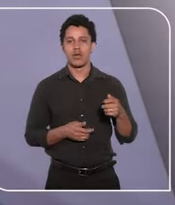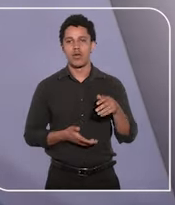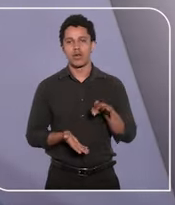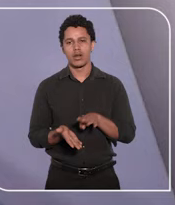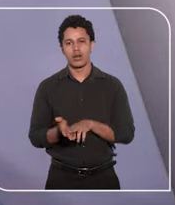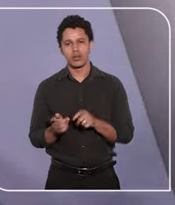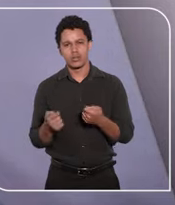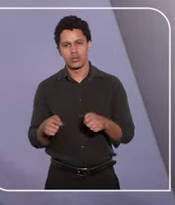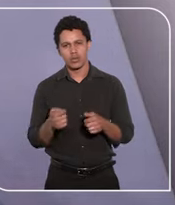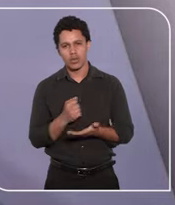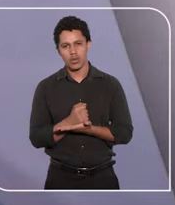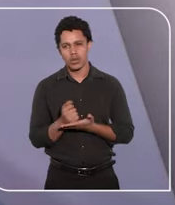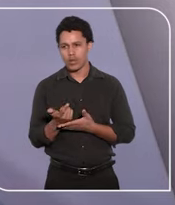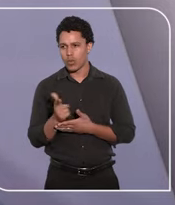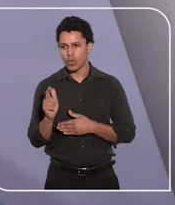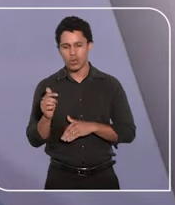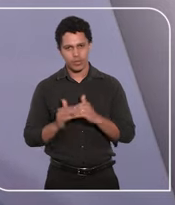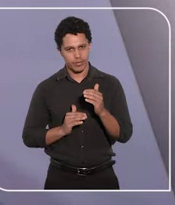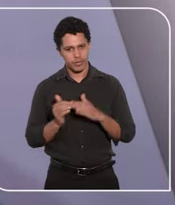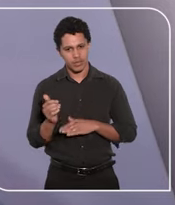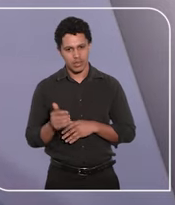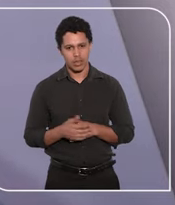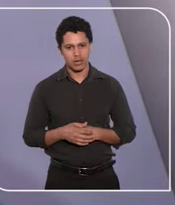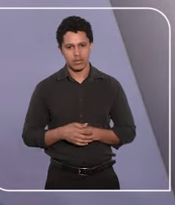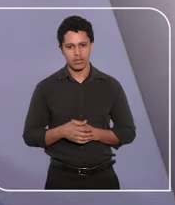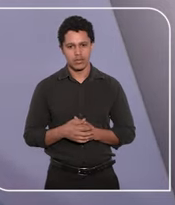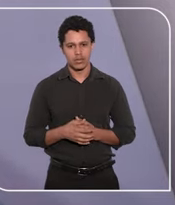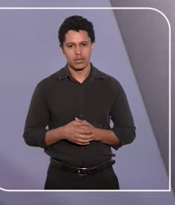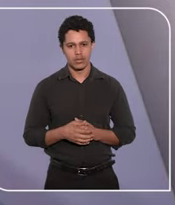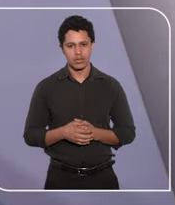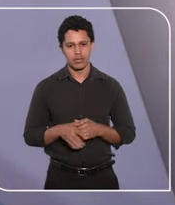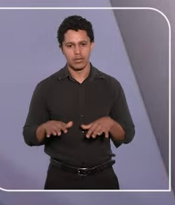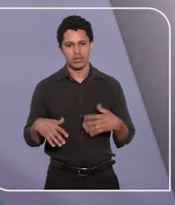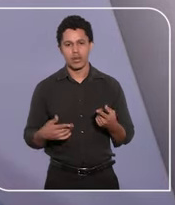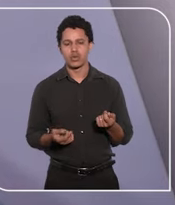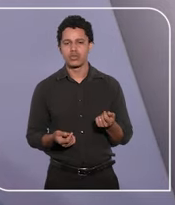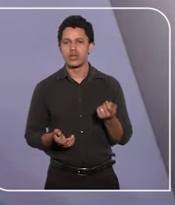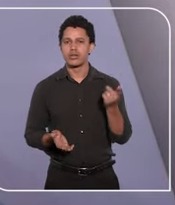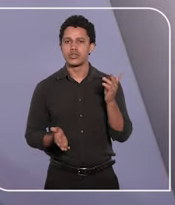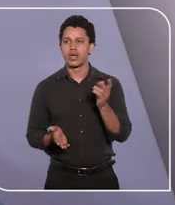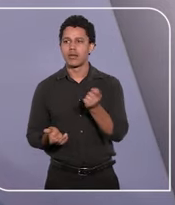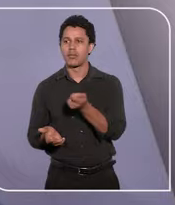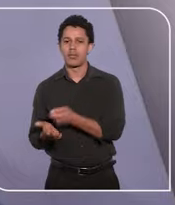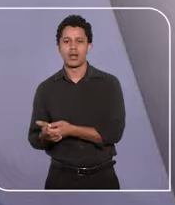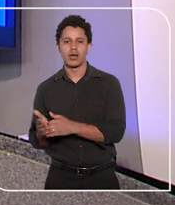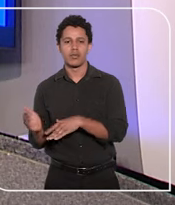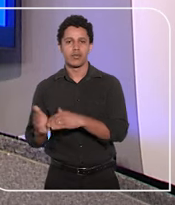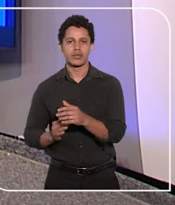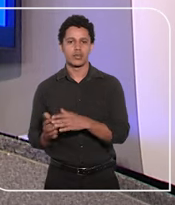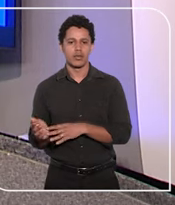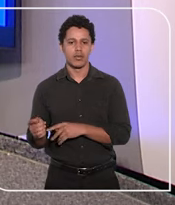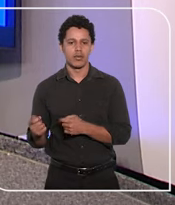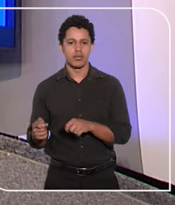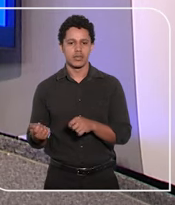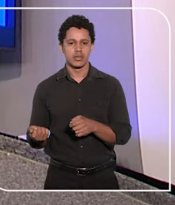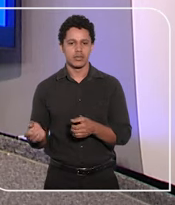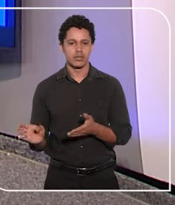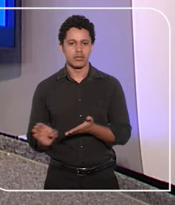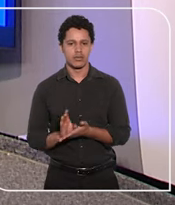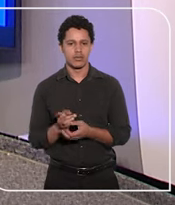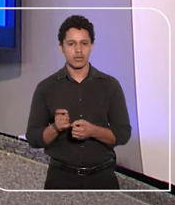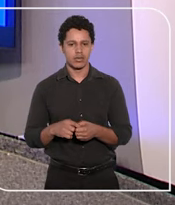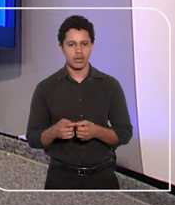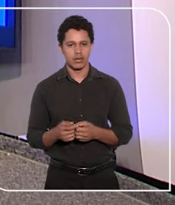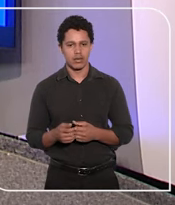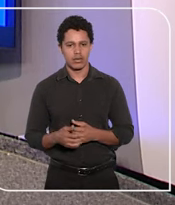contratar um outro profissional, como você acabou de falar, mas o dinheiro já pago a esse profissional teria que ser restituído ao